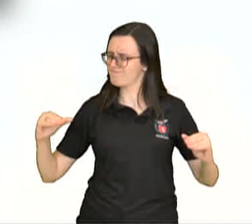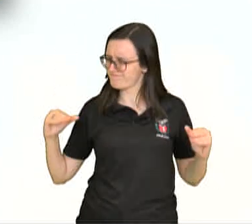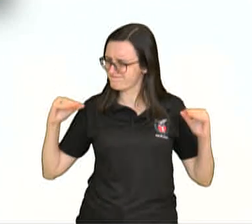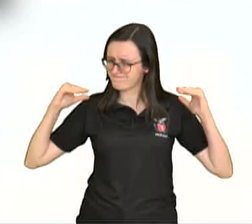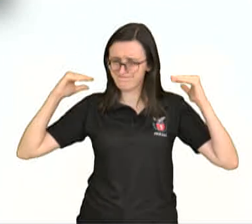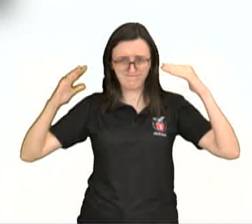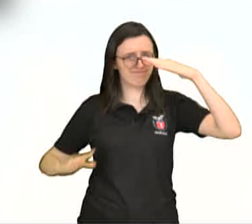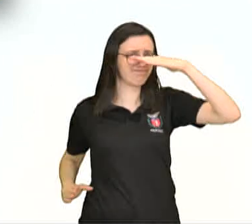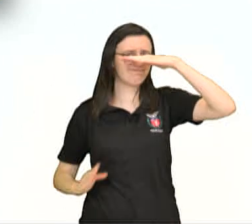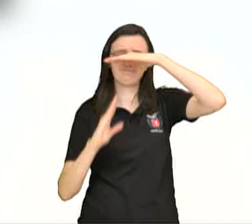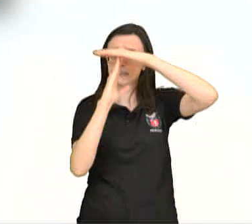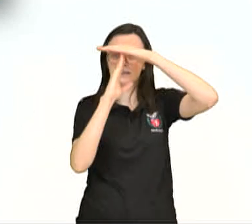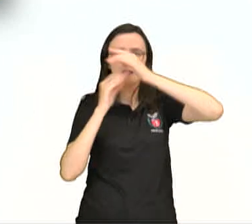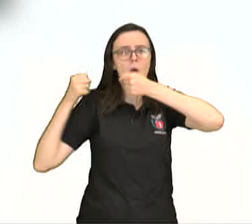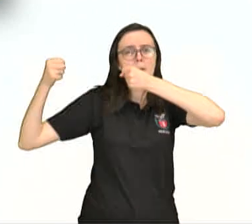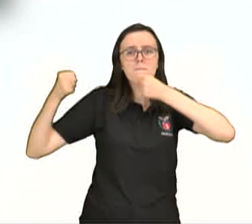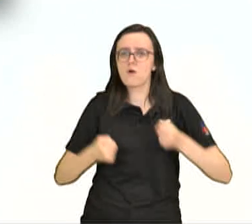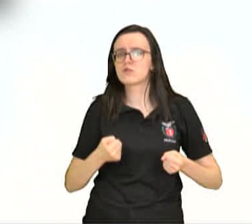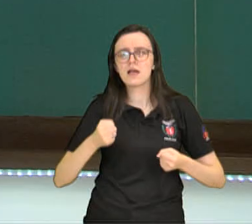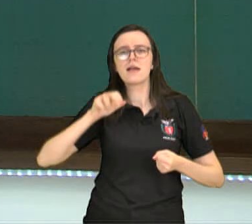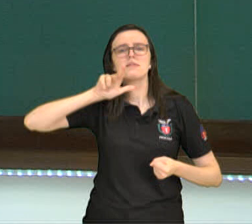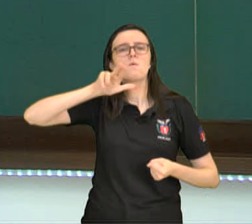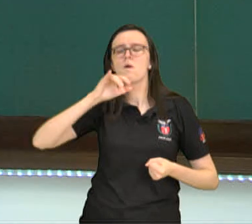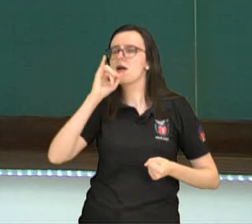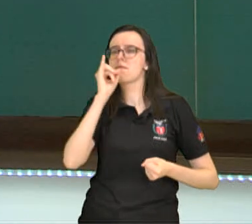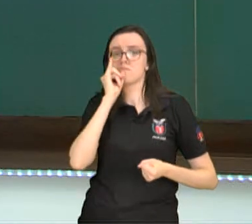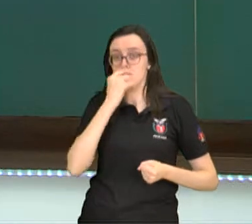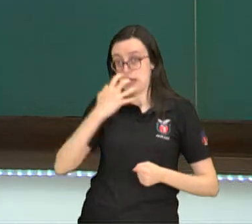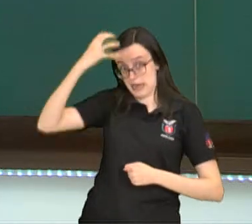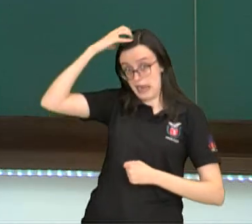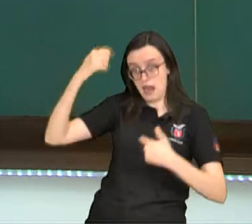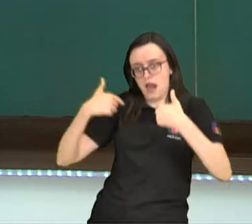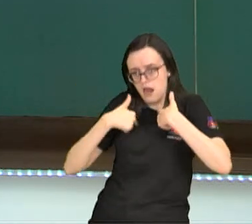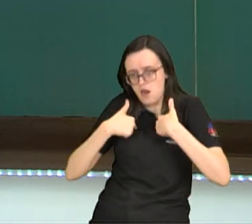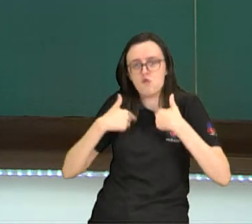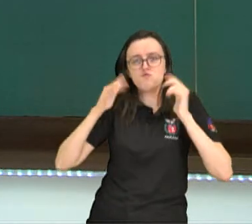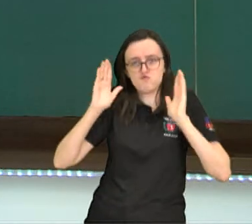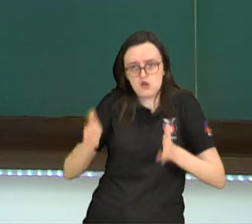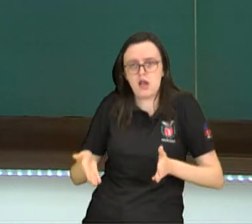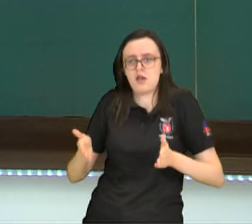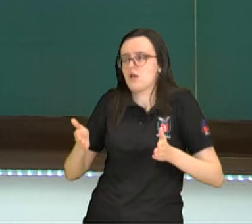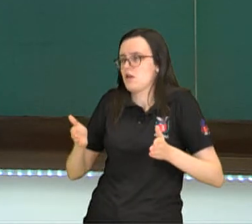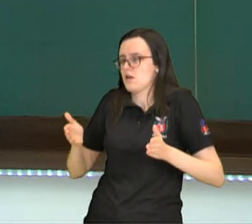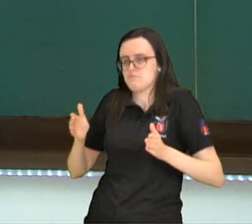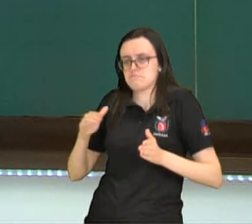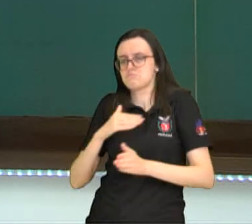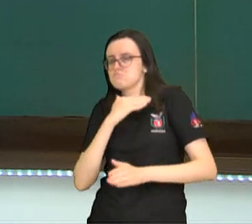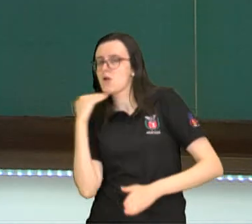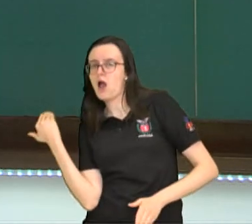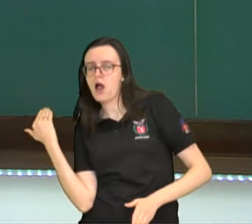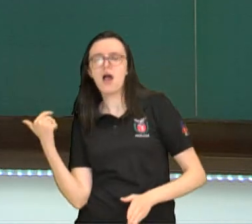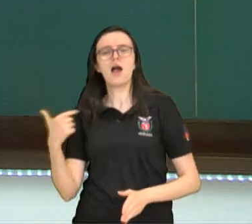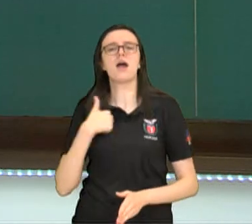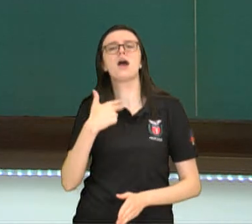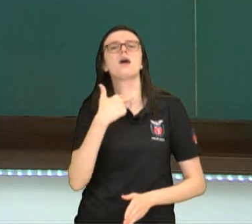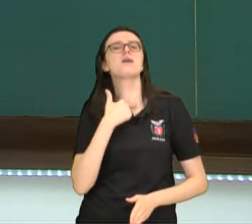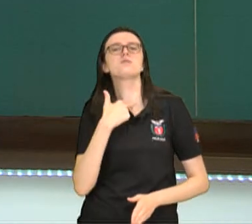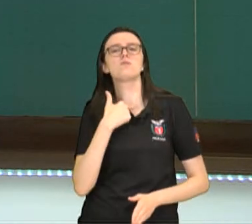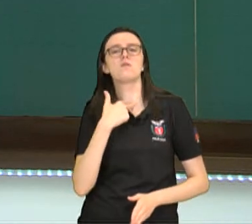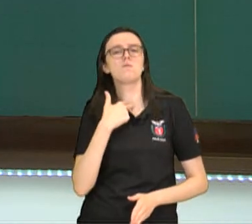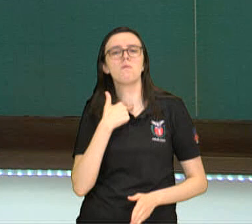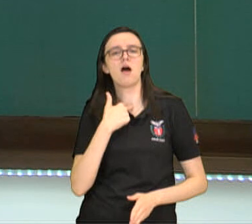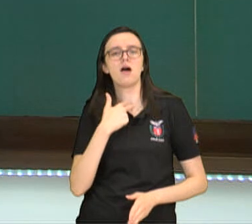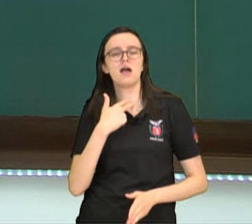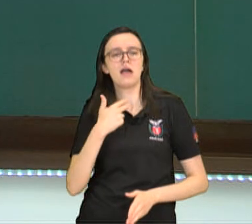o poder não era hereditário. Então o poder do rei, assim que ele acabava morrendo, ele não ia